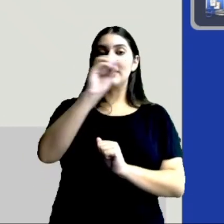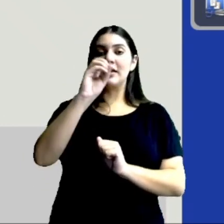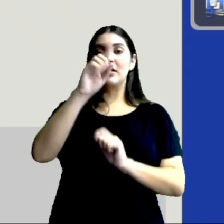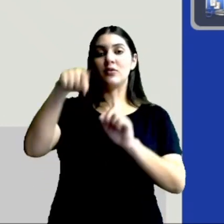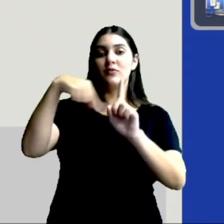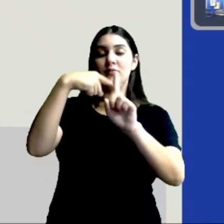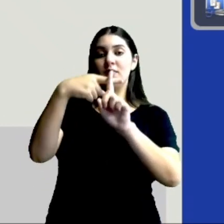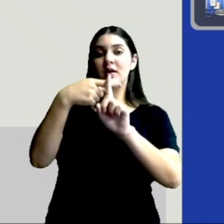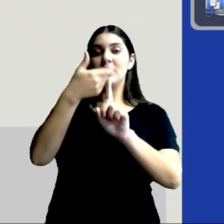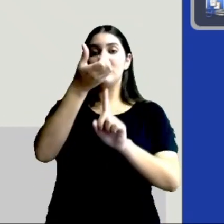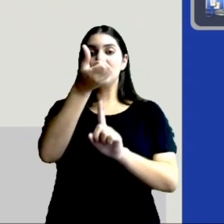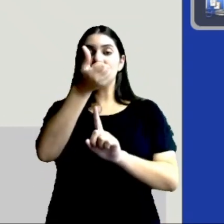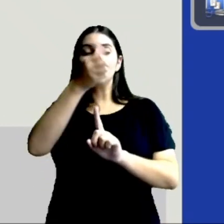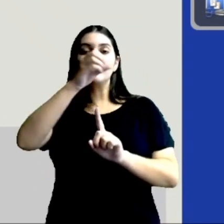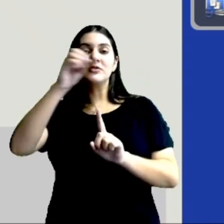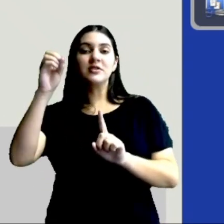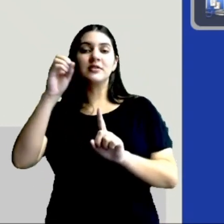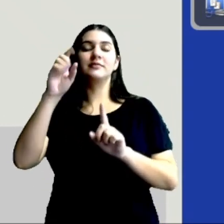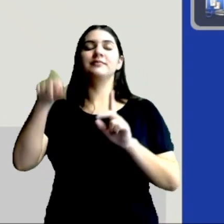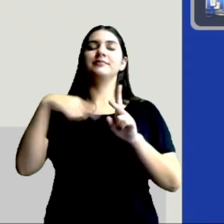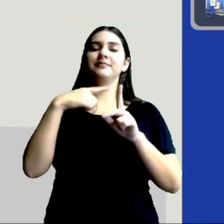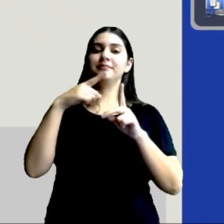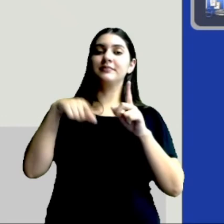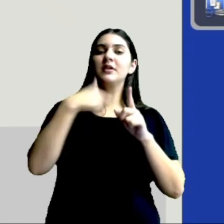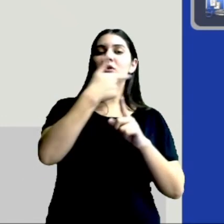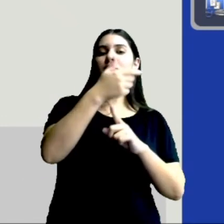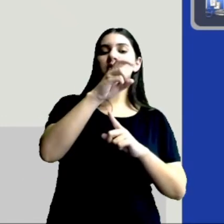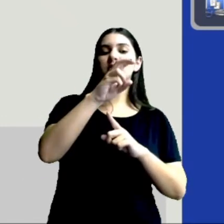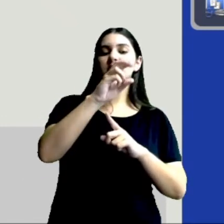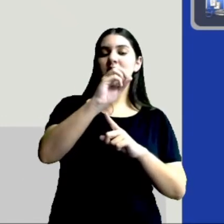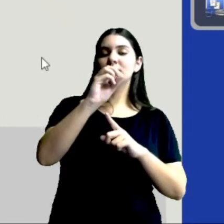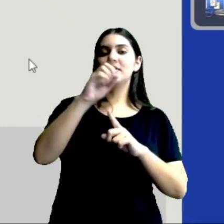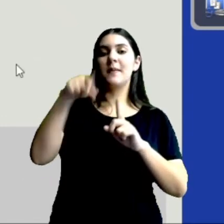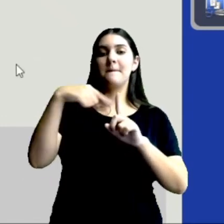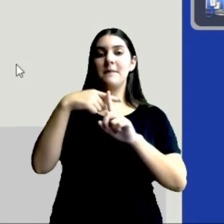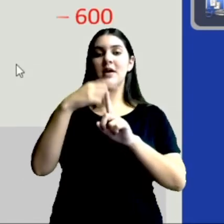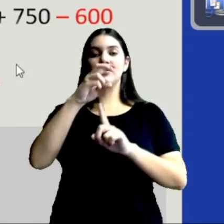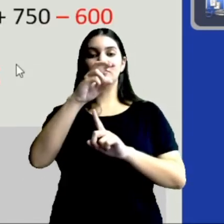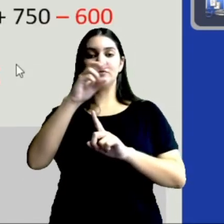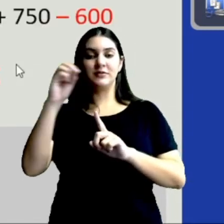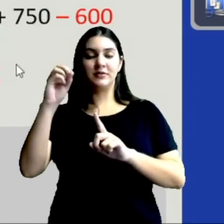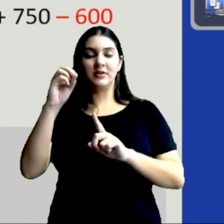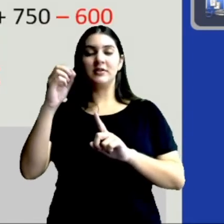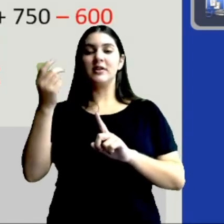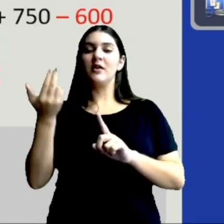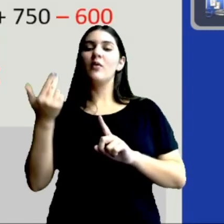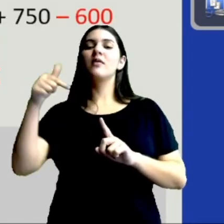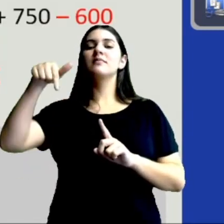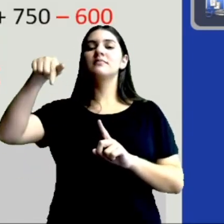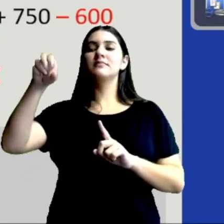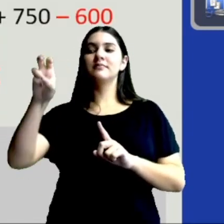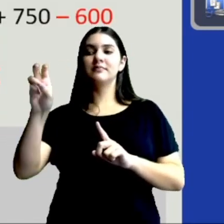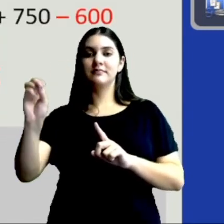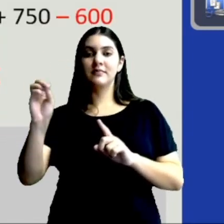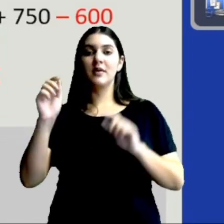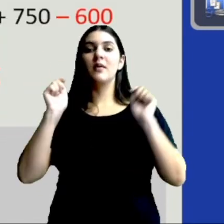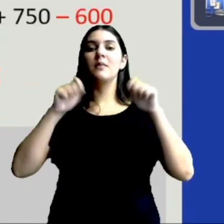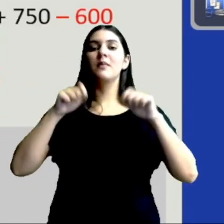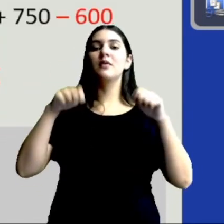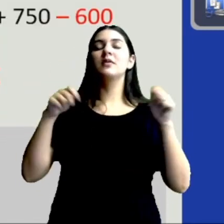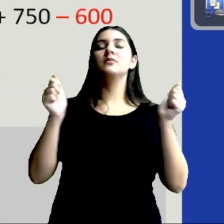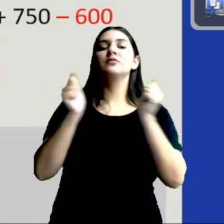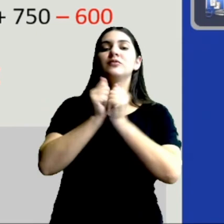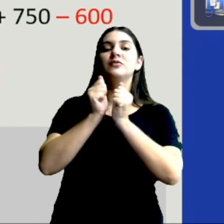600. 250 mais 500 dá 750. Então, a gente pode juntar